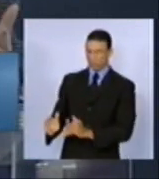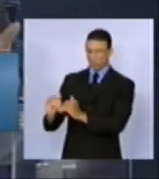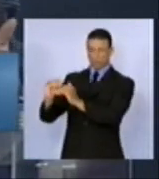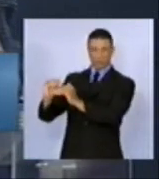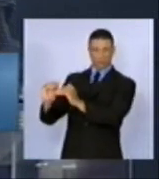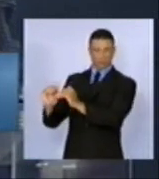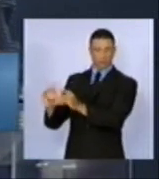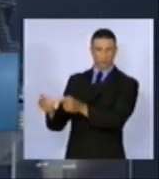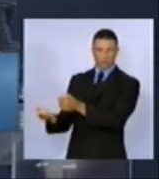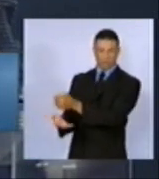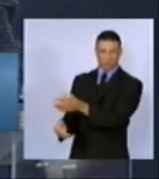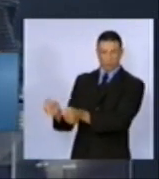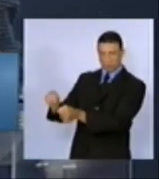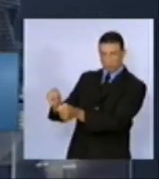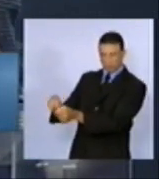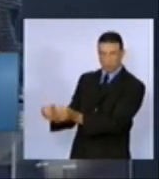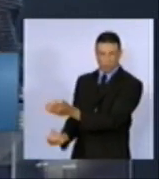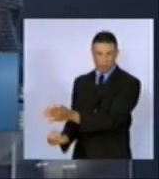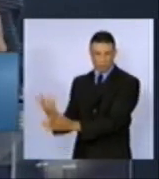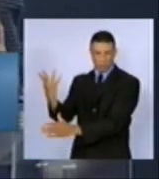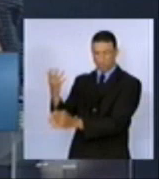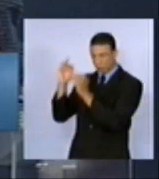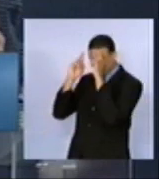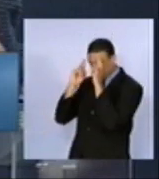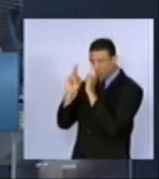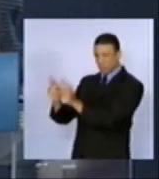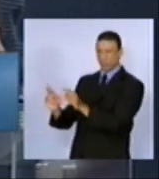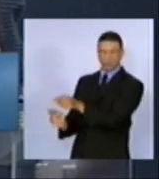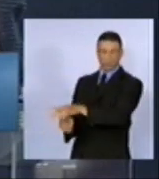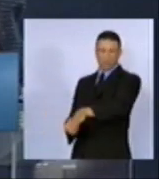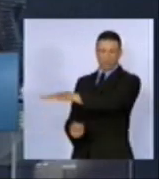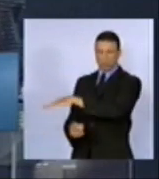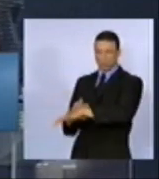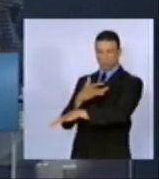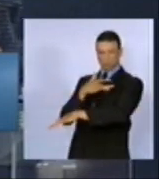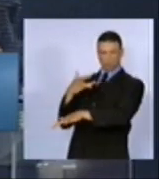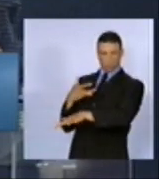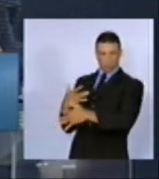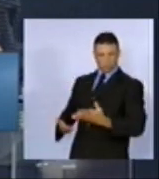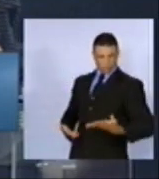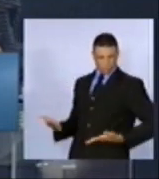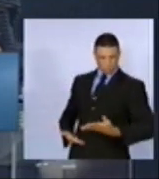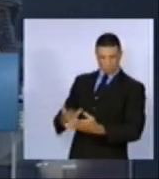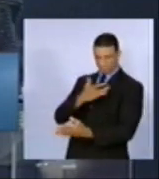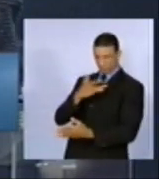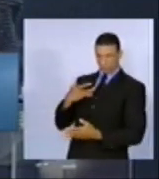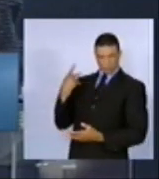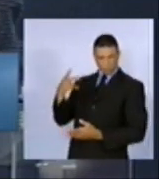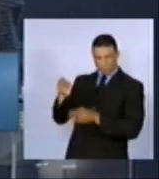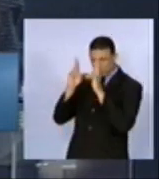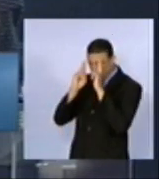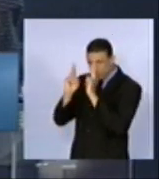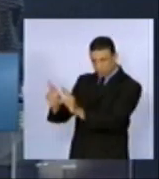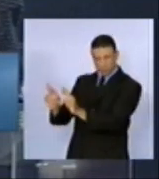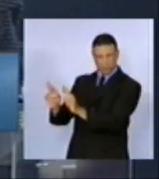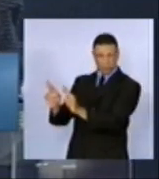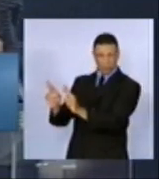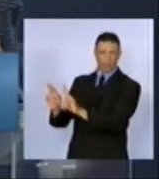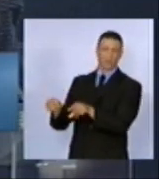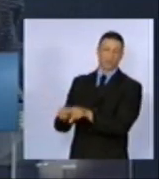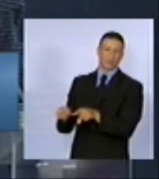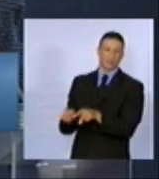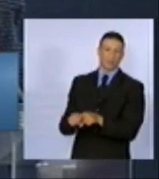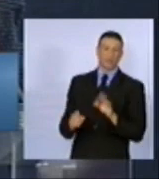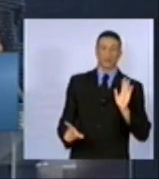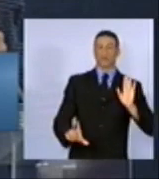econômico e produtivo né respeitando aí sempre as condições da saúde do trabalhador canavieiro e com relação à necessidade do